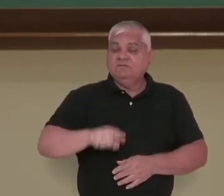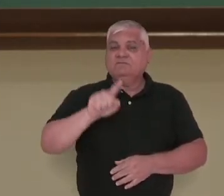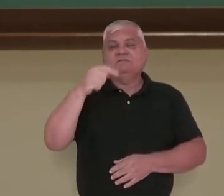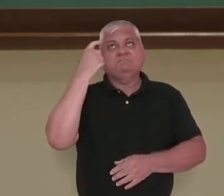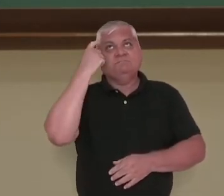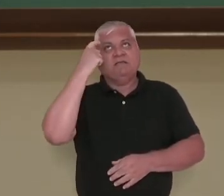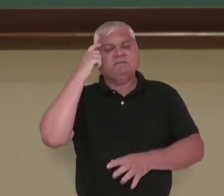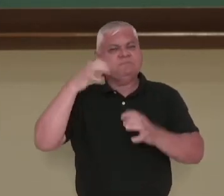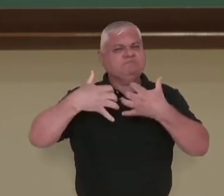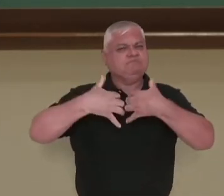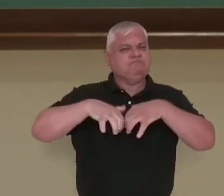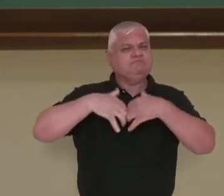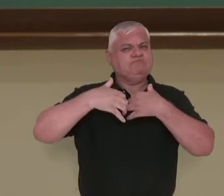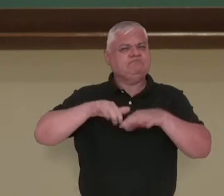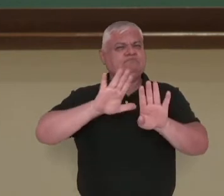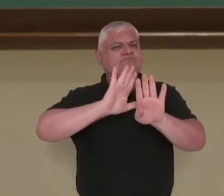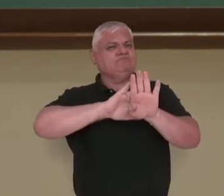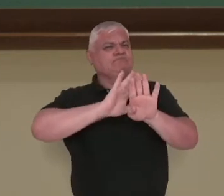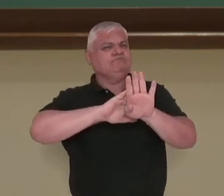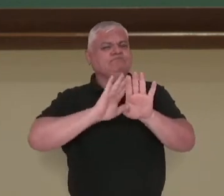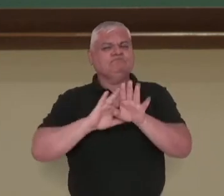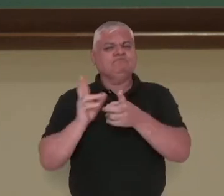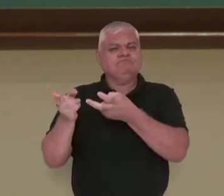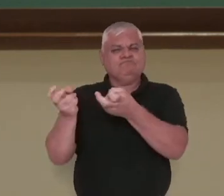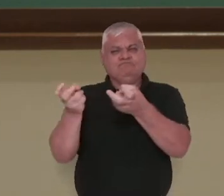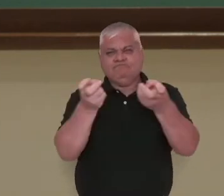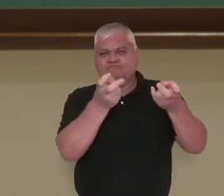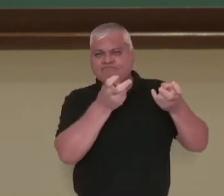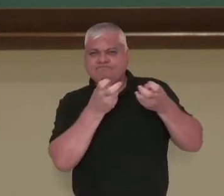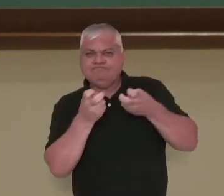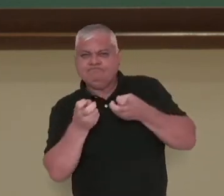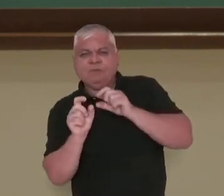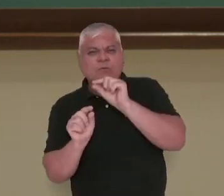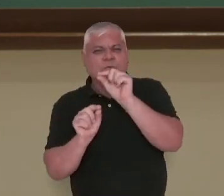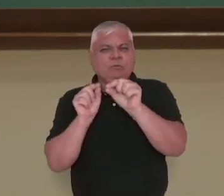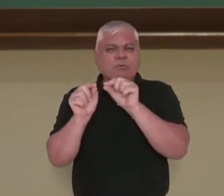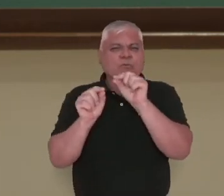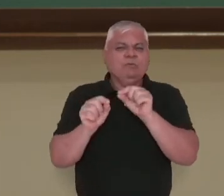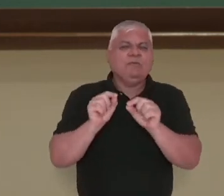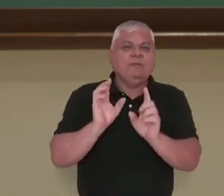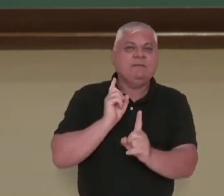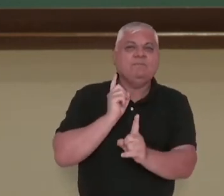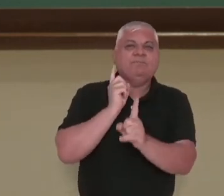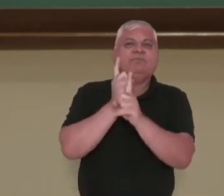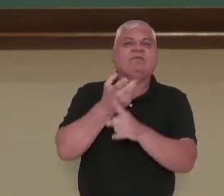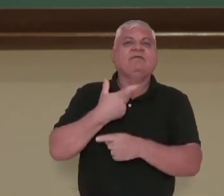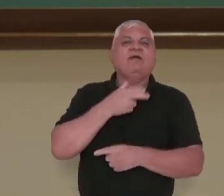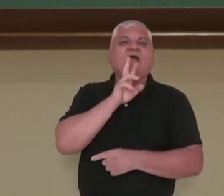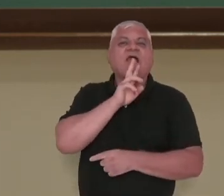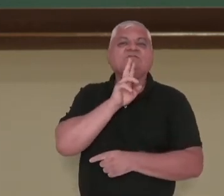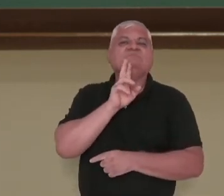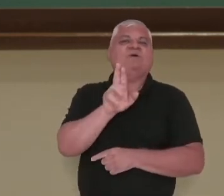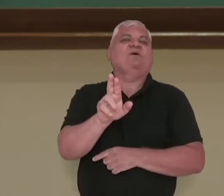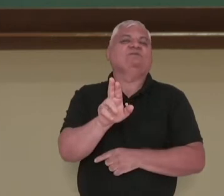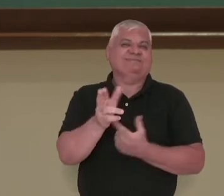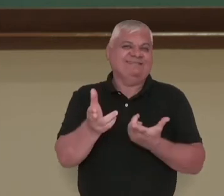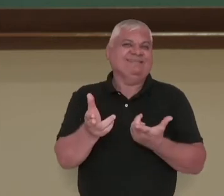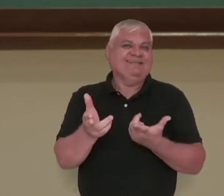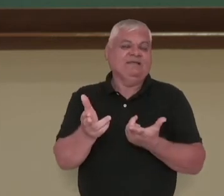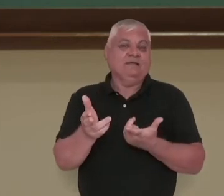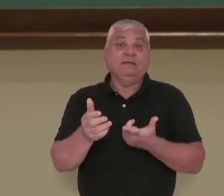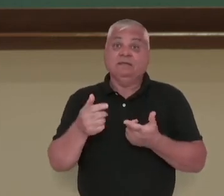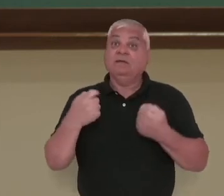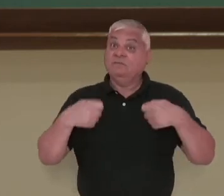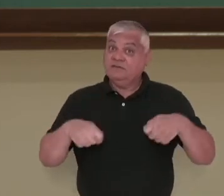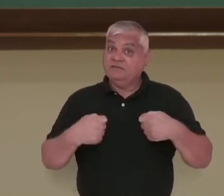usar aí da expertise de vocês, né, do conhecimento de mundo extraverbal, para fazer uma inferência. Né? Então, é